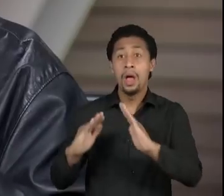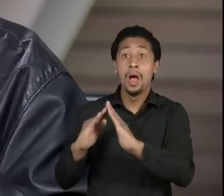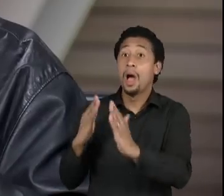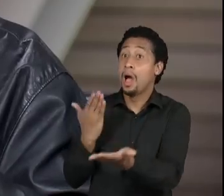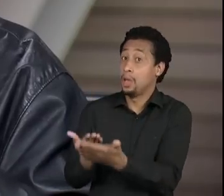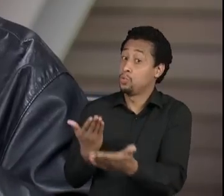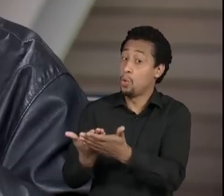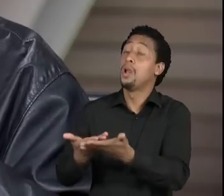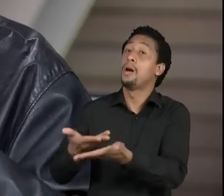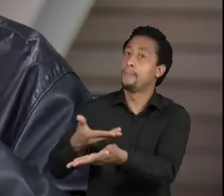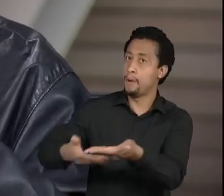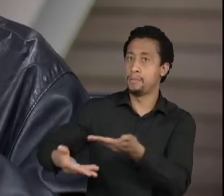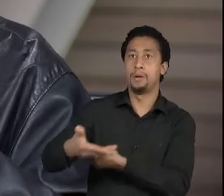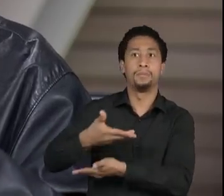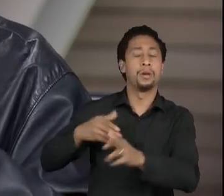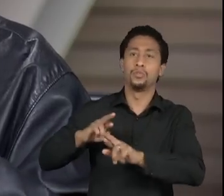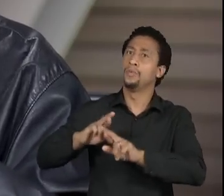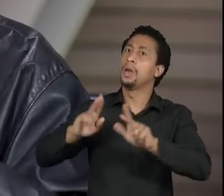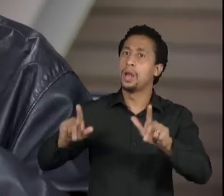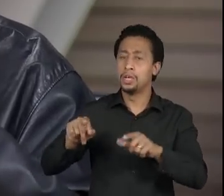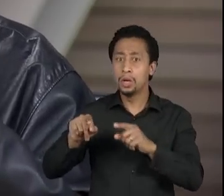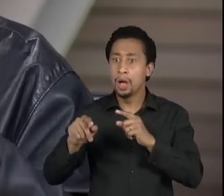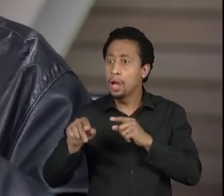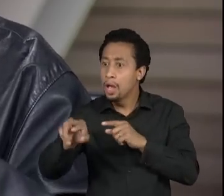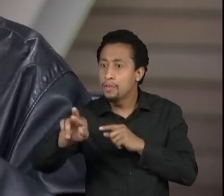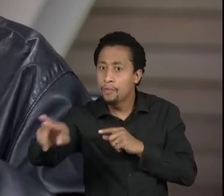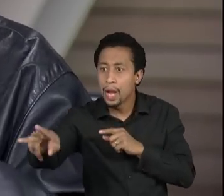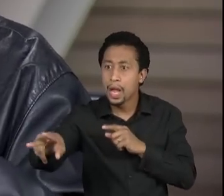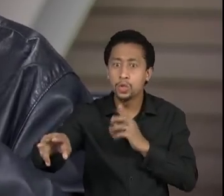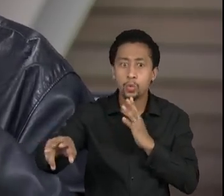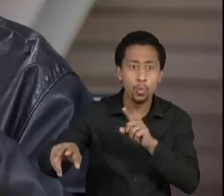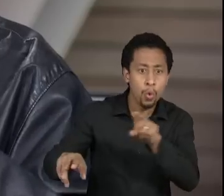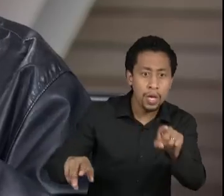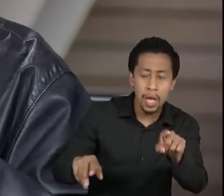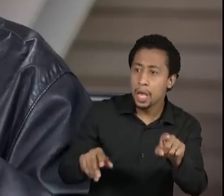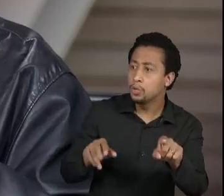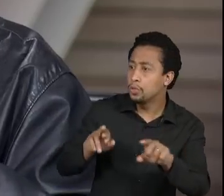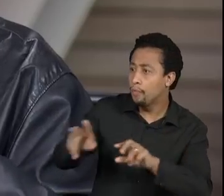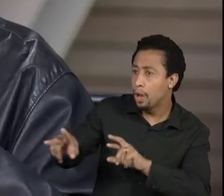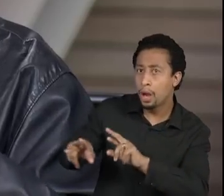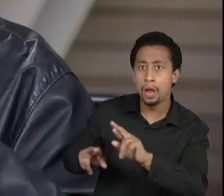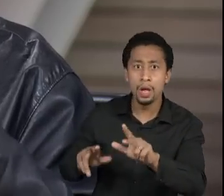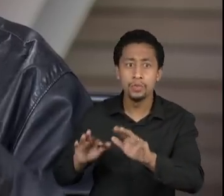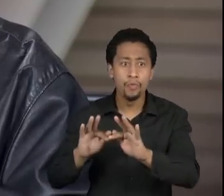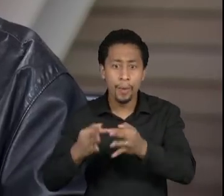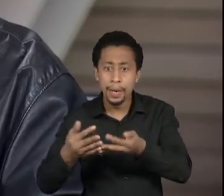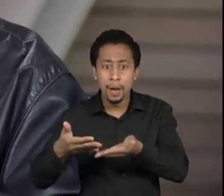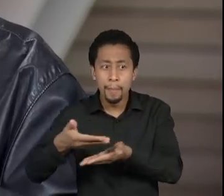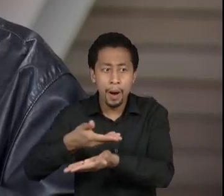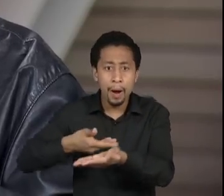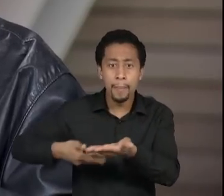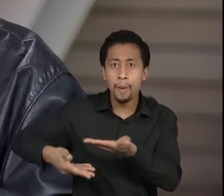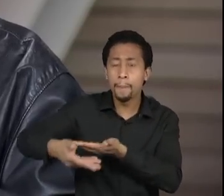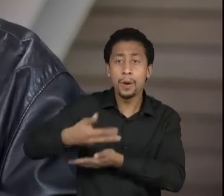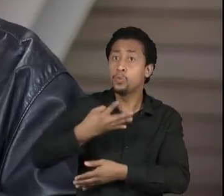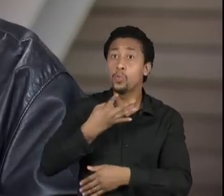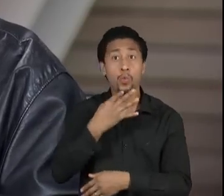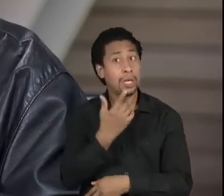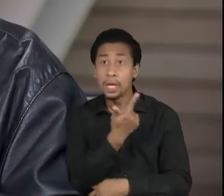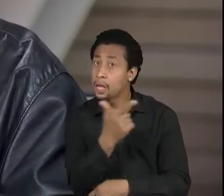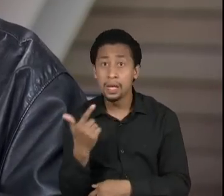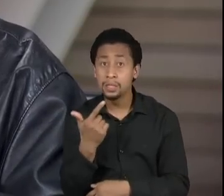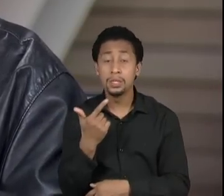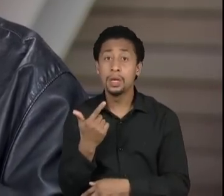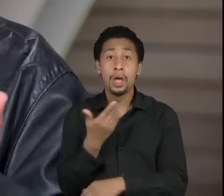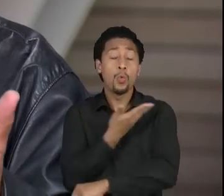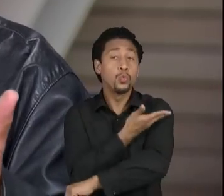uma socialização mais ampla, com aquelas crianças e com aquelas famílias com as quais ela não tem contato normalmente na